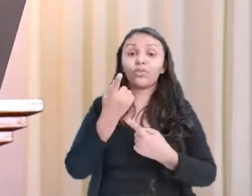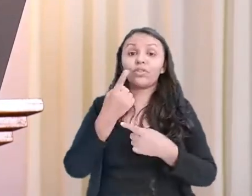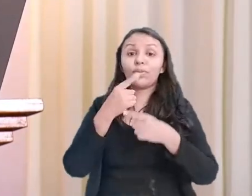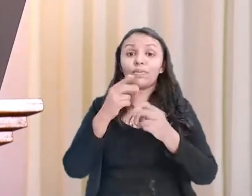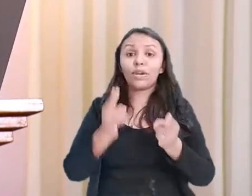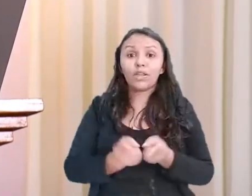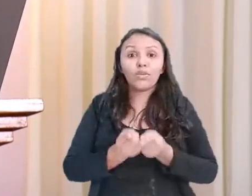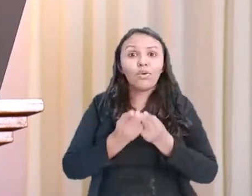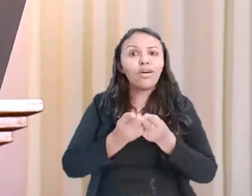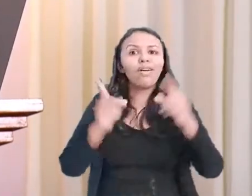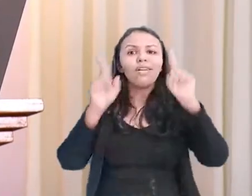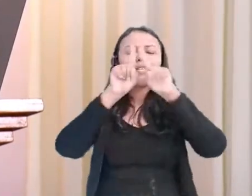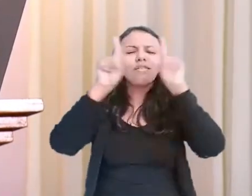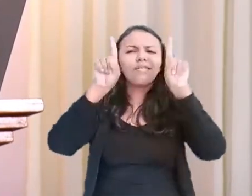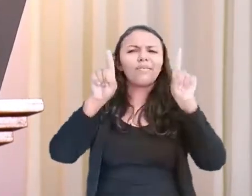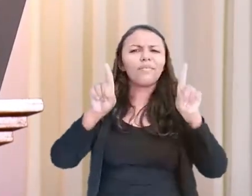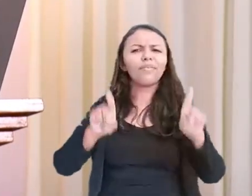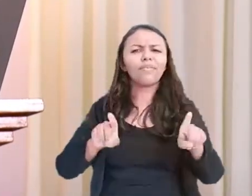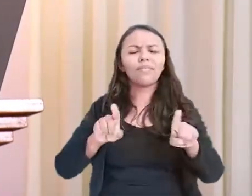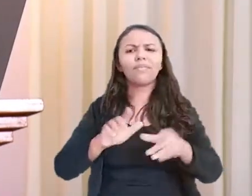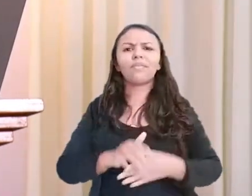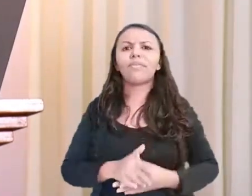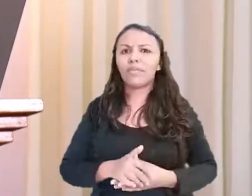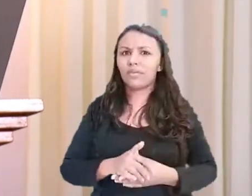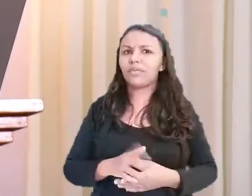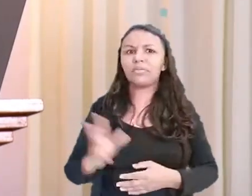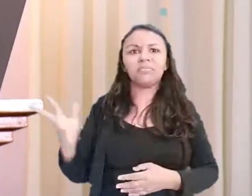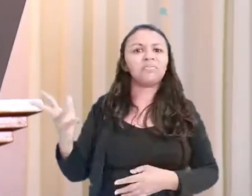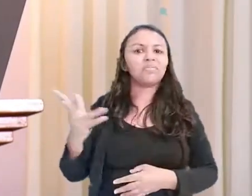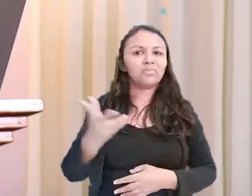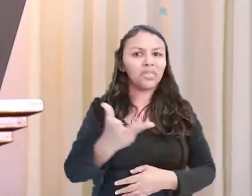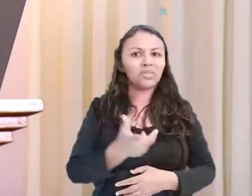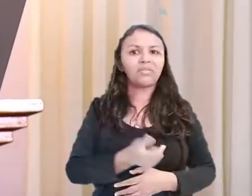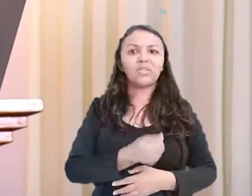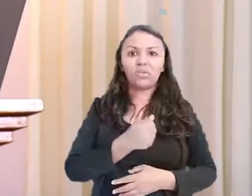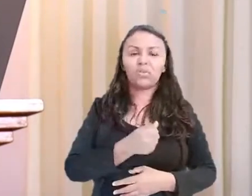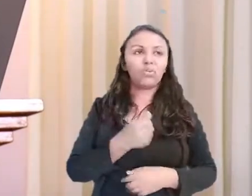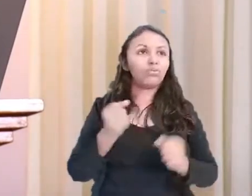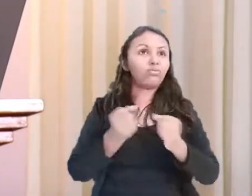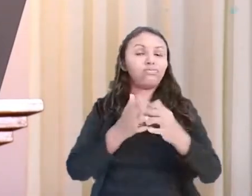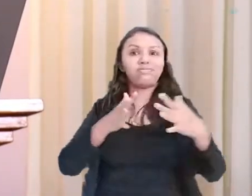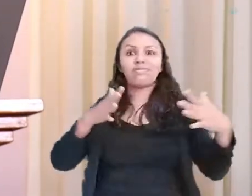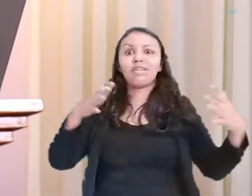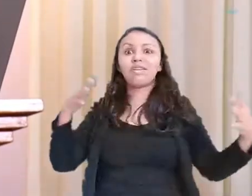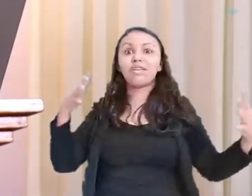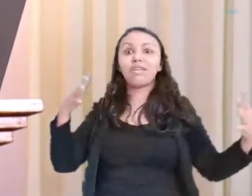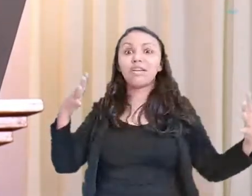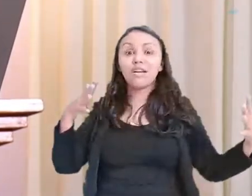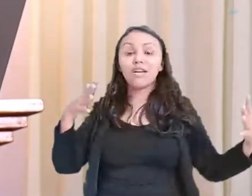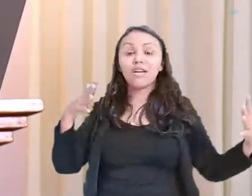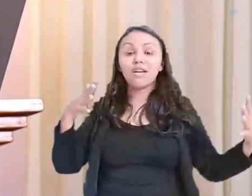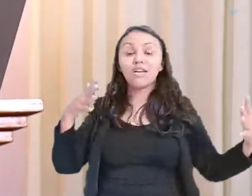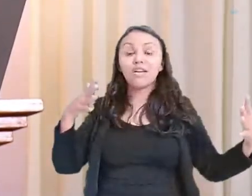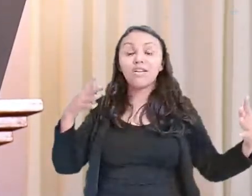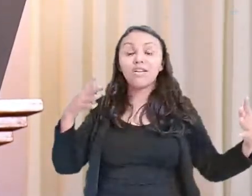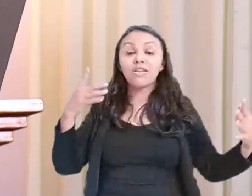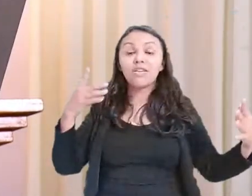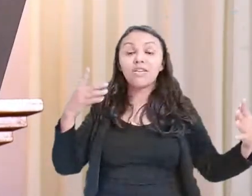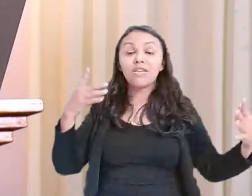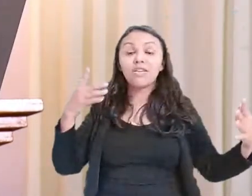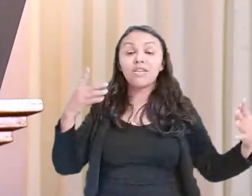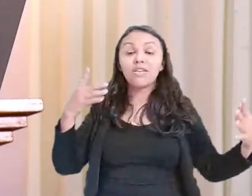muito extraordinário para a sua época. Se você pegasse o projeto da Arca de Noé hoje, talvez não seria um negócio